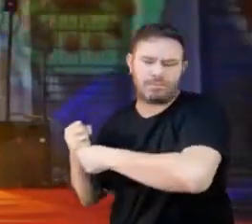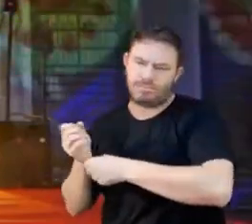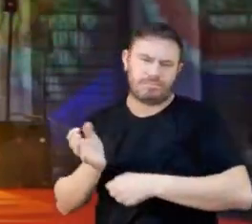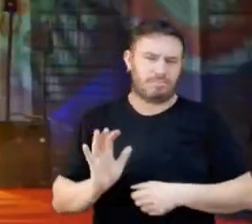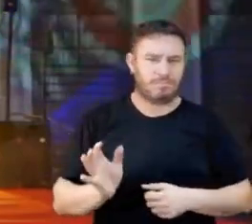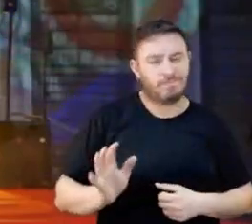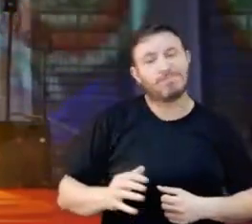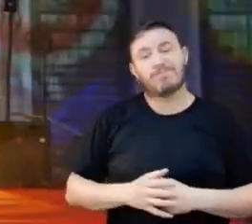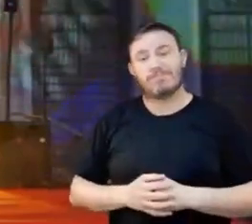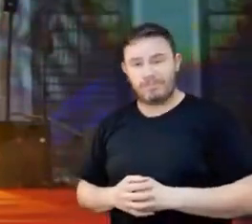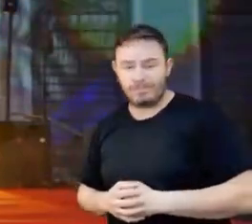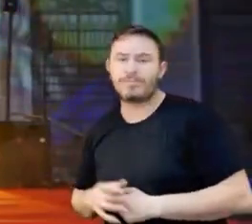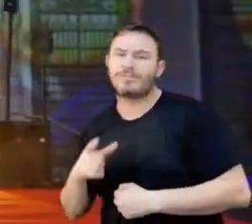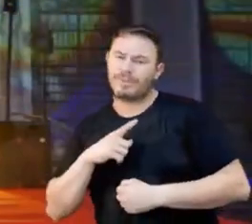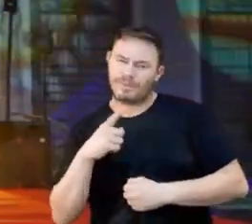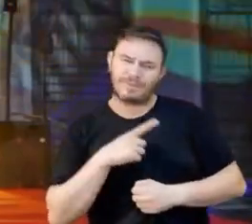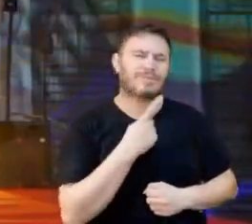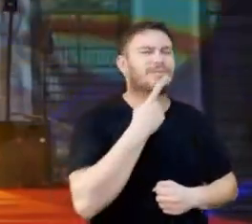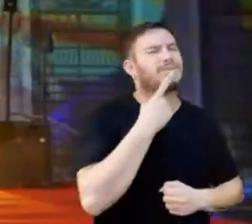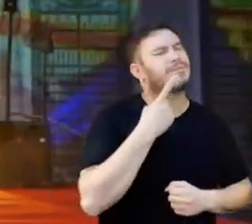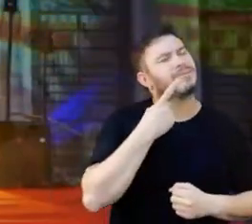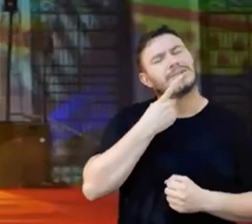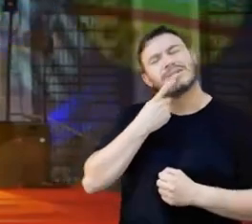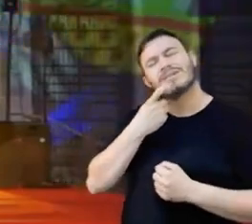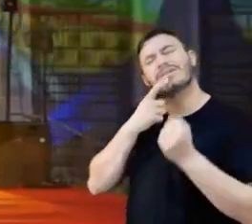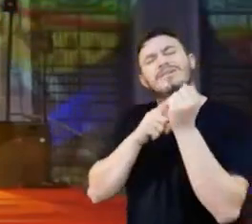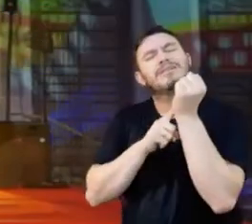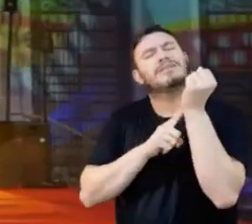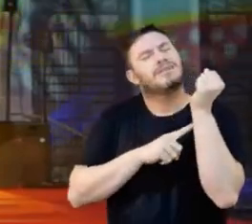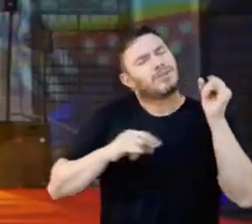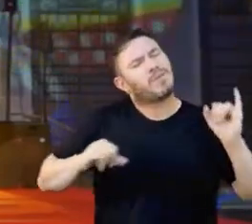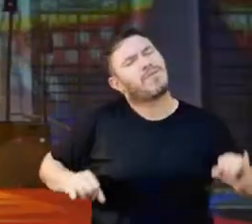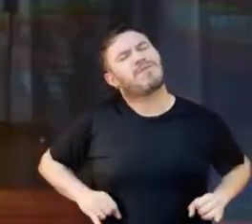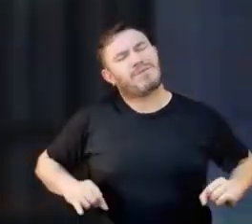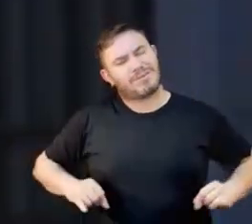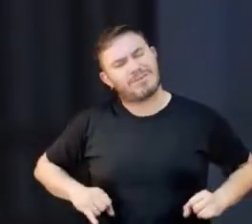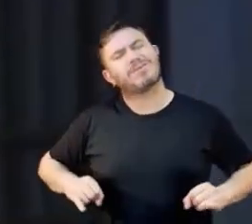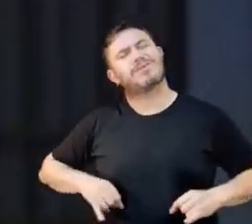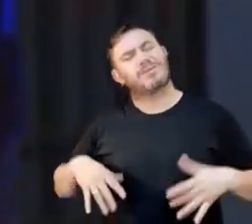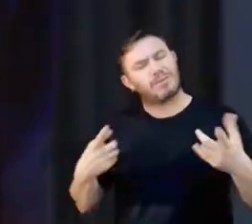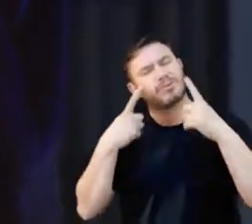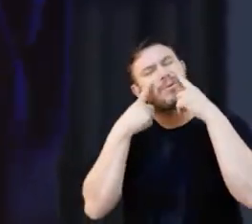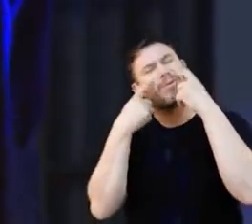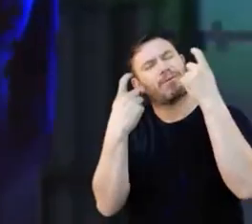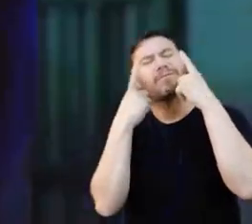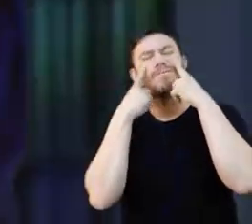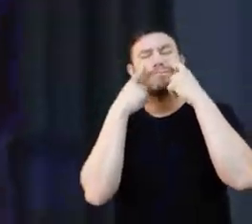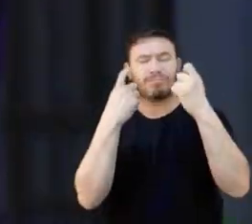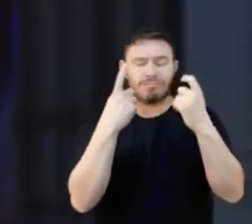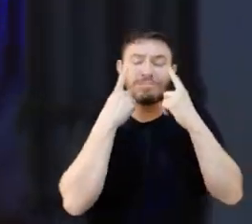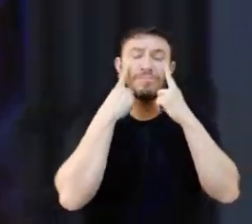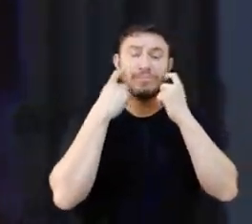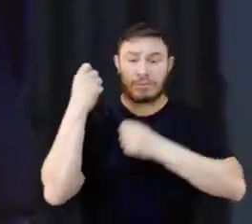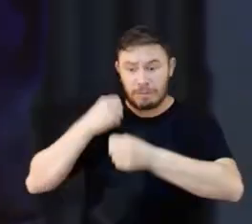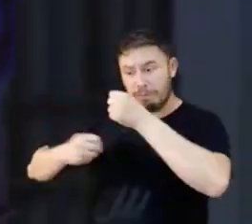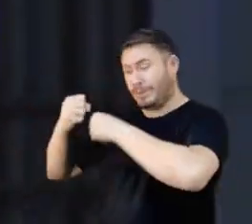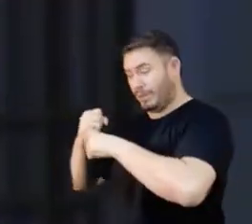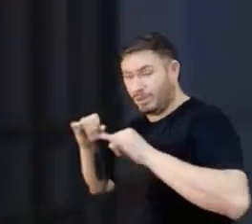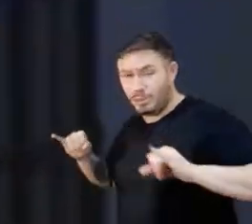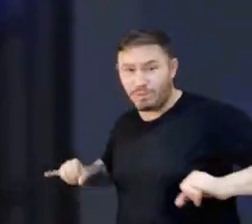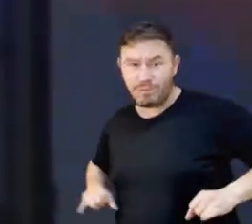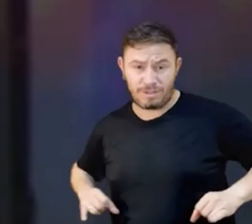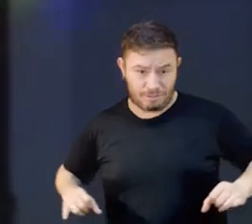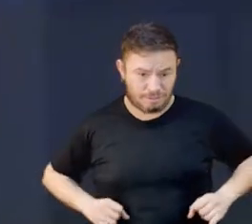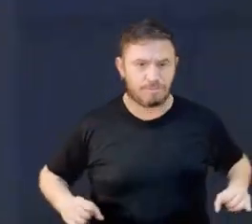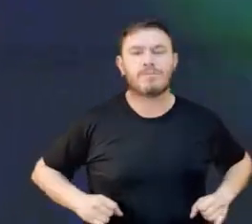ano passado. Tenho sangrado demais, tenho chorado pra